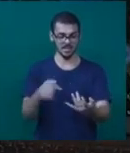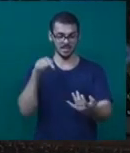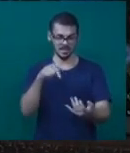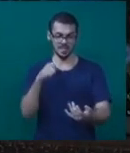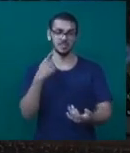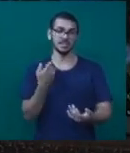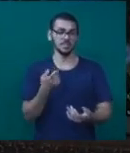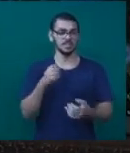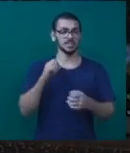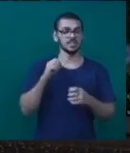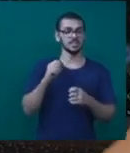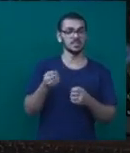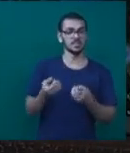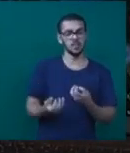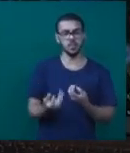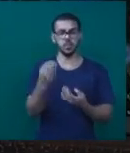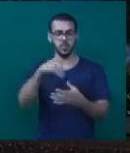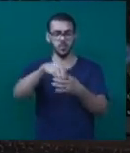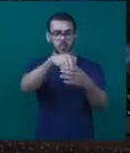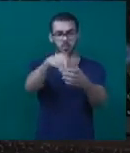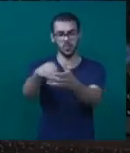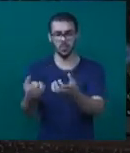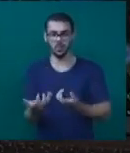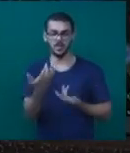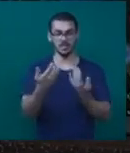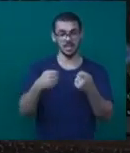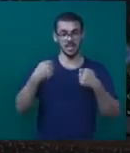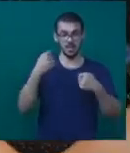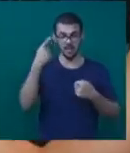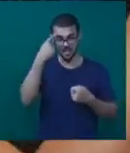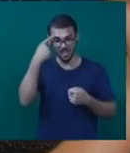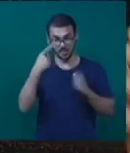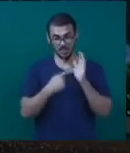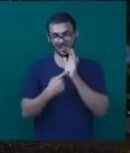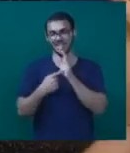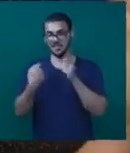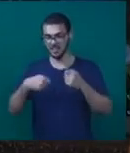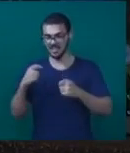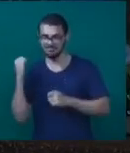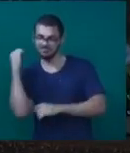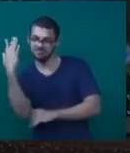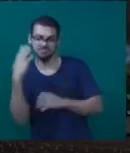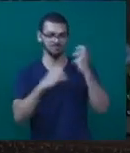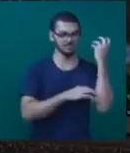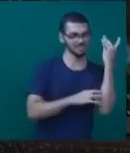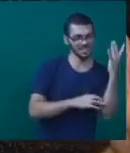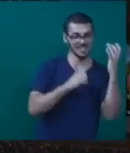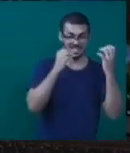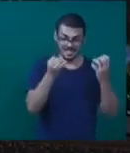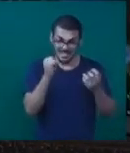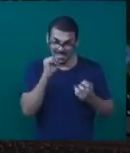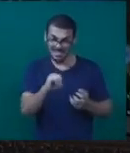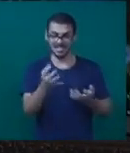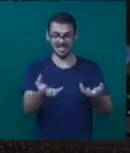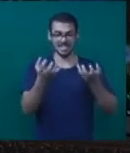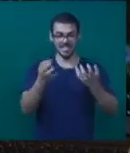ideia é mostrar para o produtor que ele tem que manter essas áreas naturais se ele quiser ter uma quantidade elevada de espécies e de abelhas nos